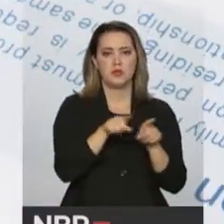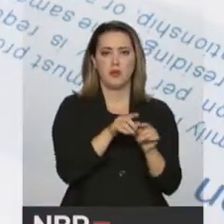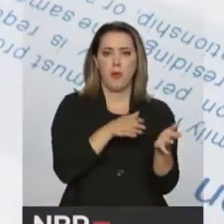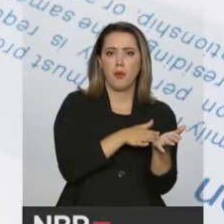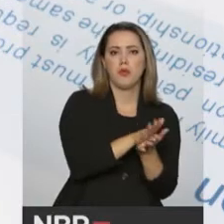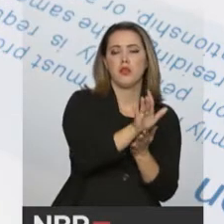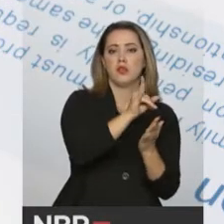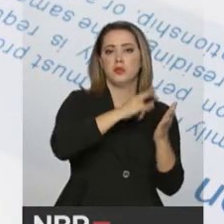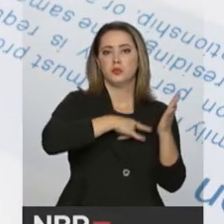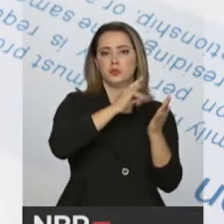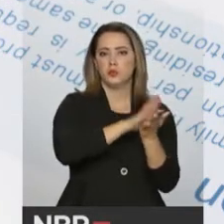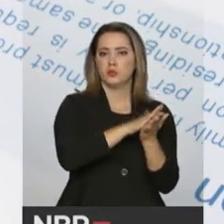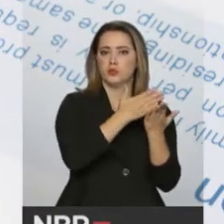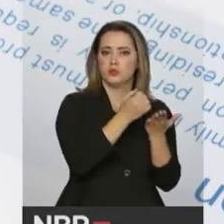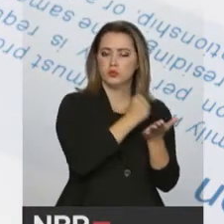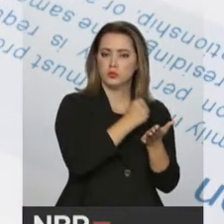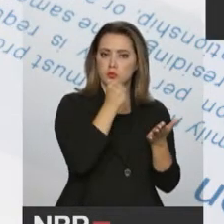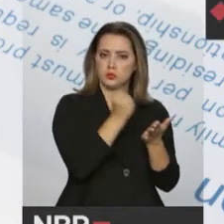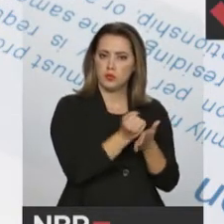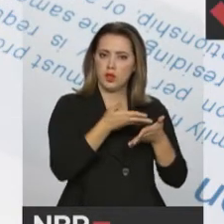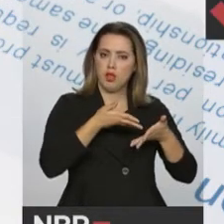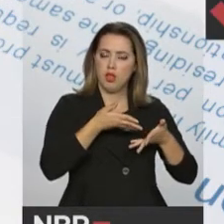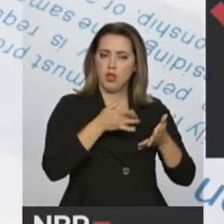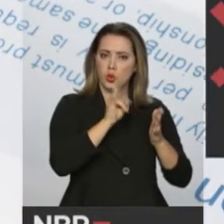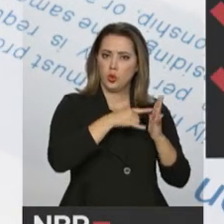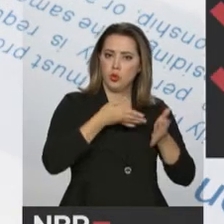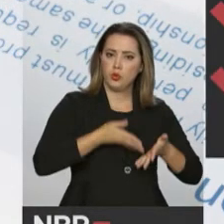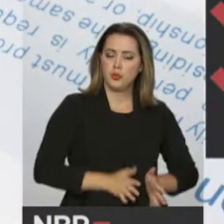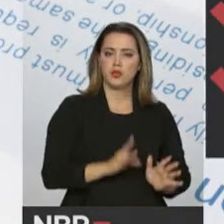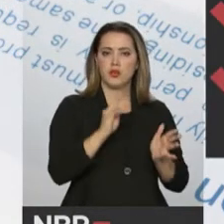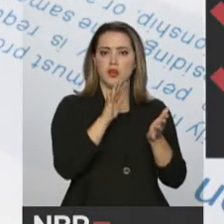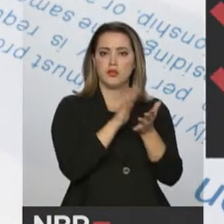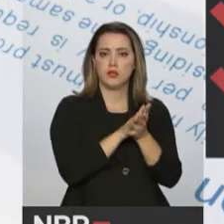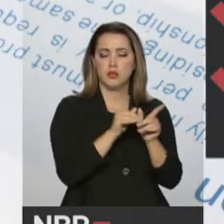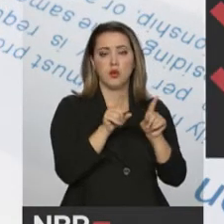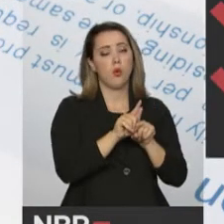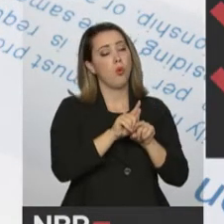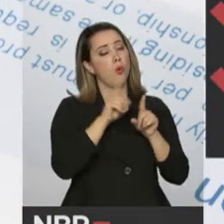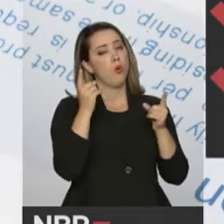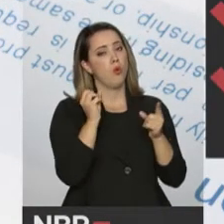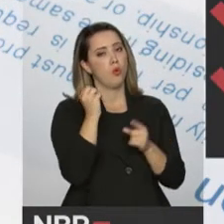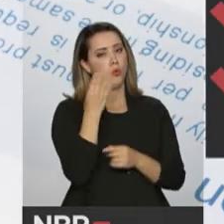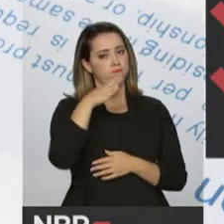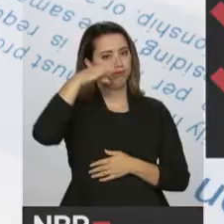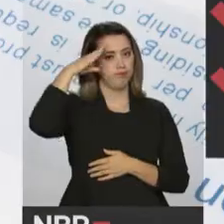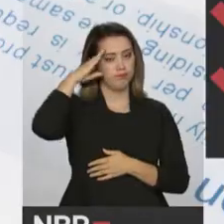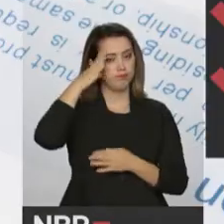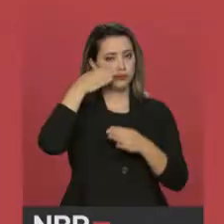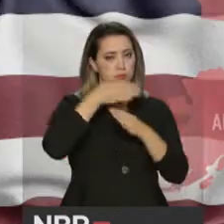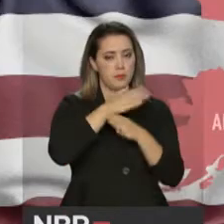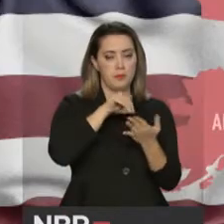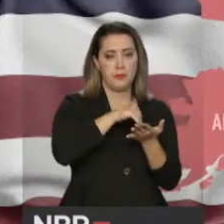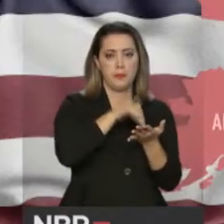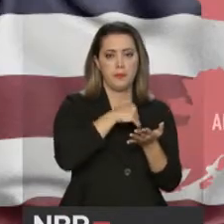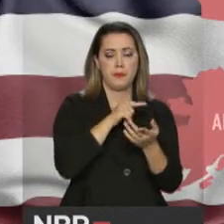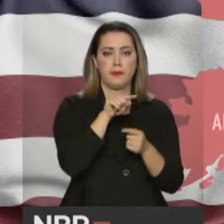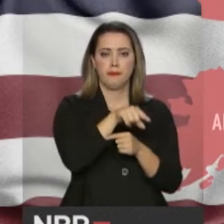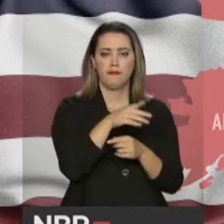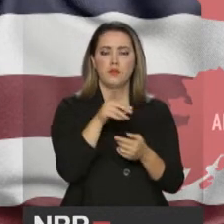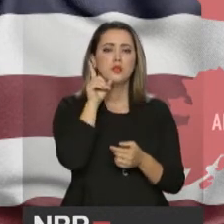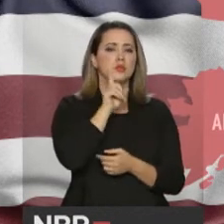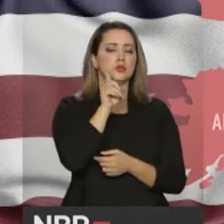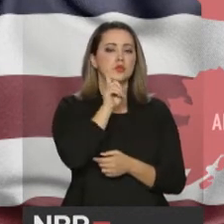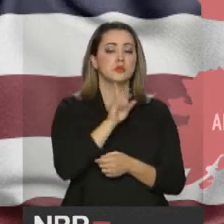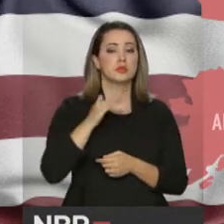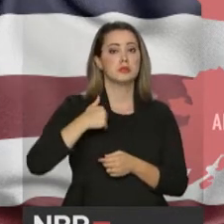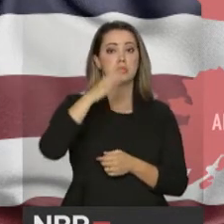documentos como passaportes, registros de nascimento, de casamento ou certificados de alistamento eleitoral. Os Estados Unidos